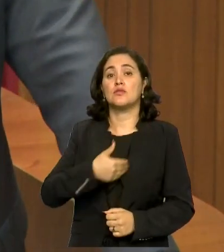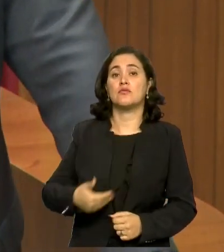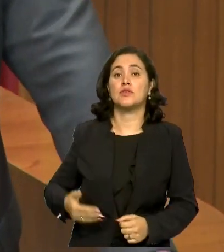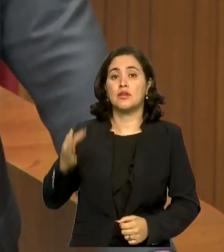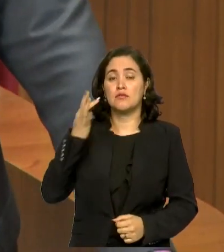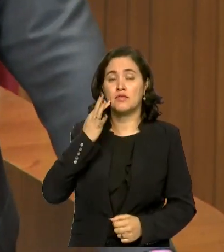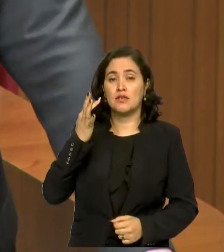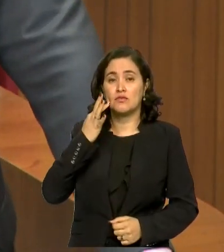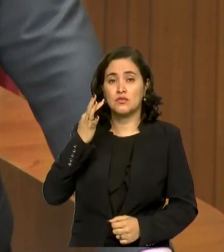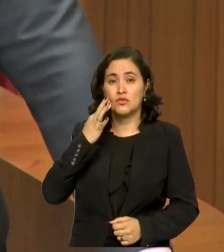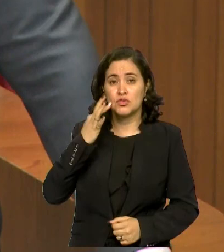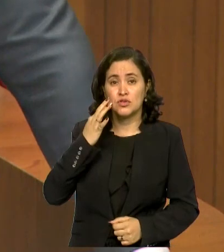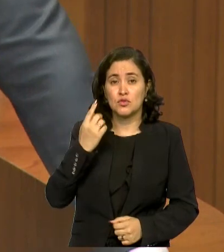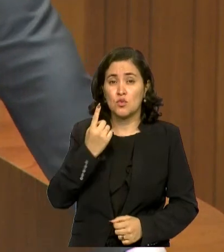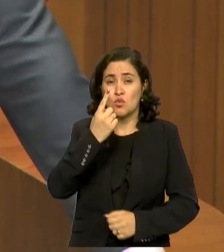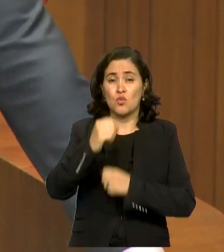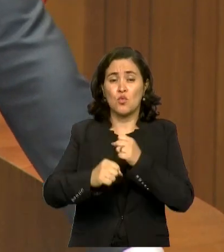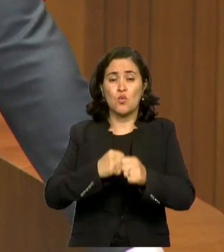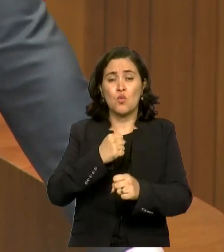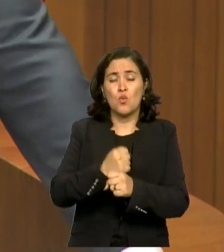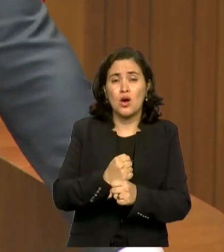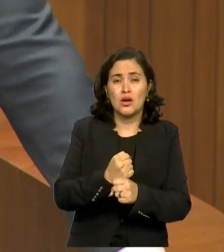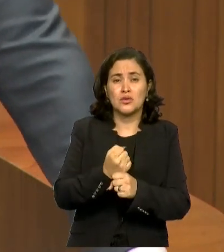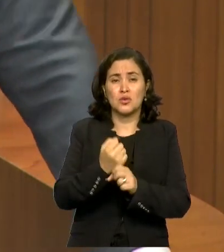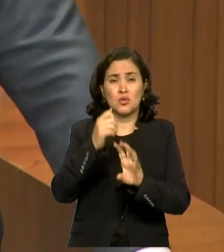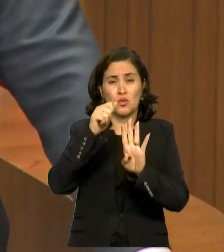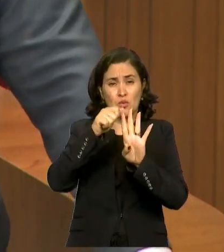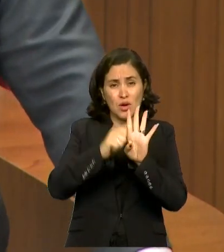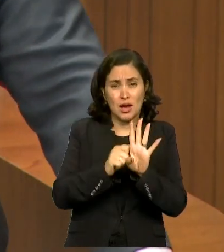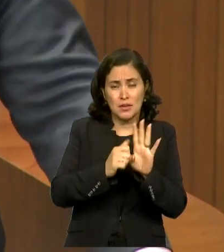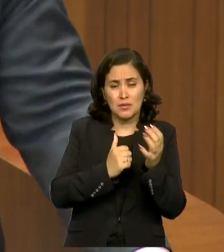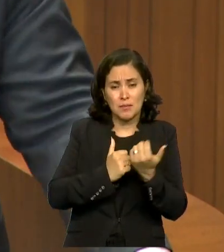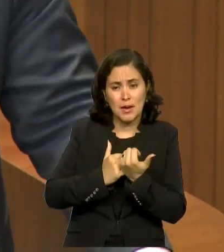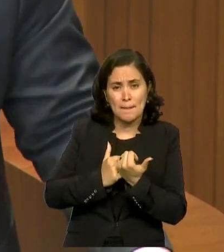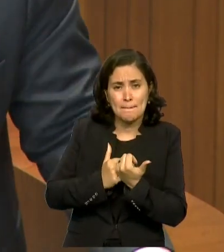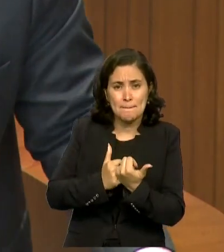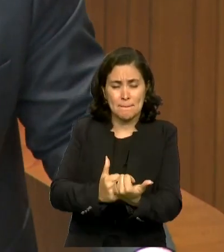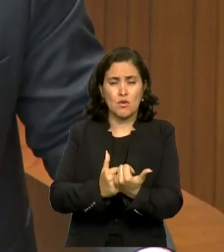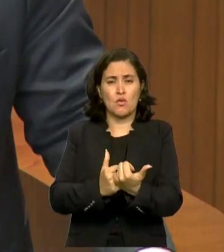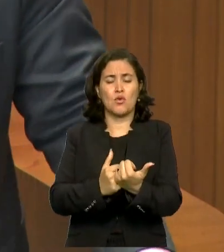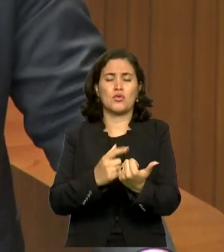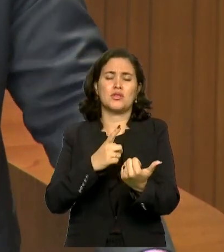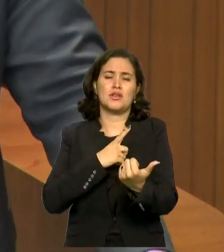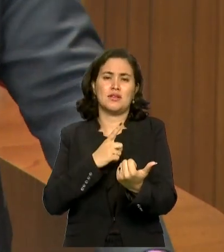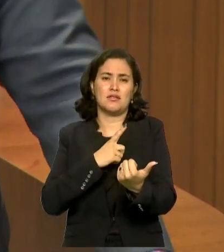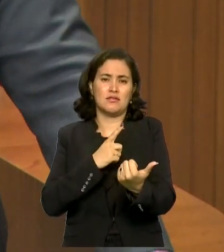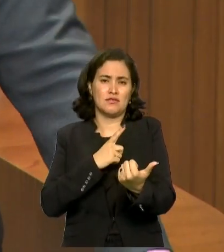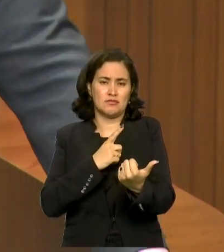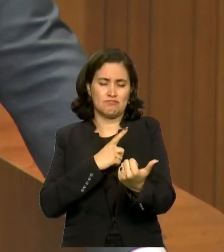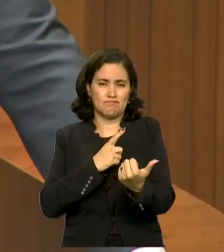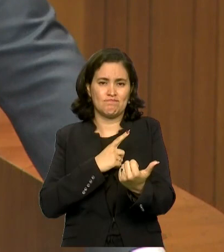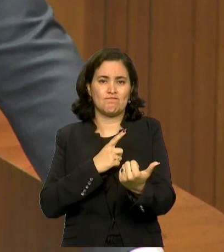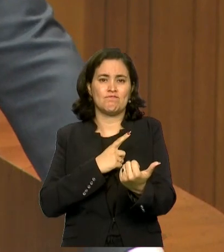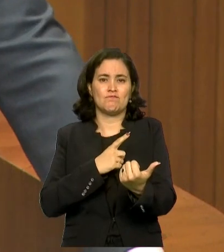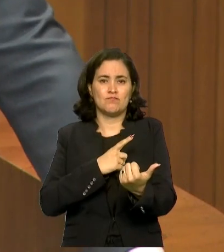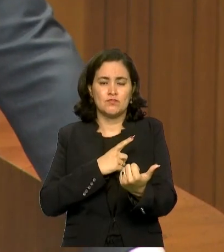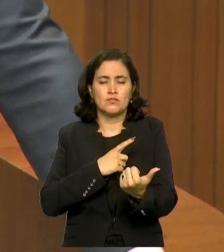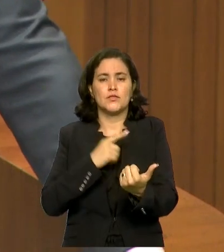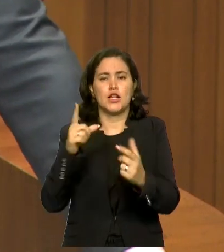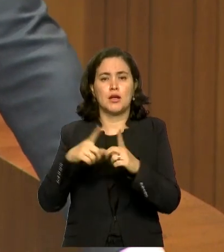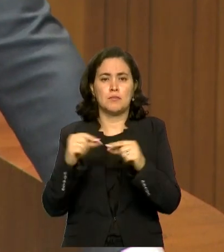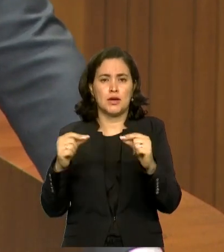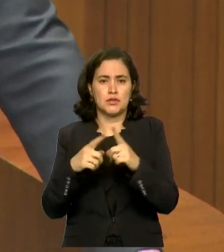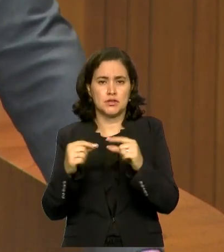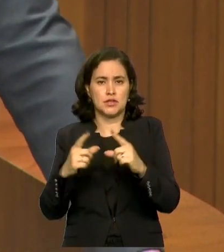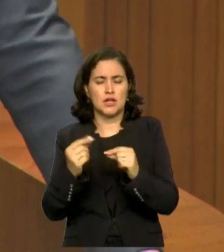esse apoio durante 1 ano e 4 meses. Durante 1 ano e 4 meses, o governador Flávio Dino tinha no Planalto Central uma